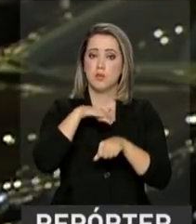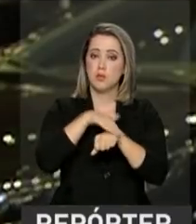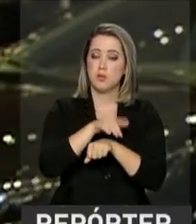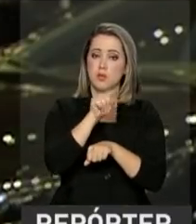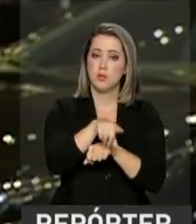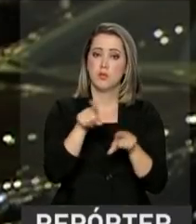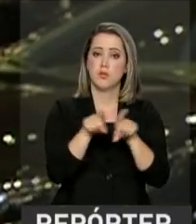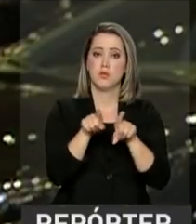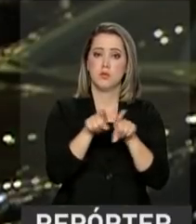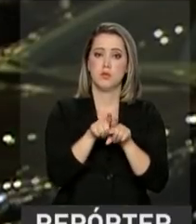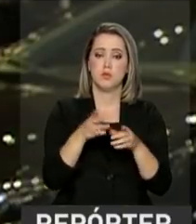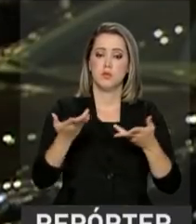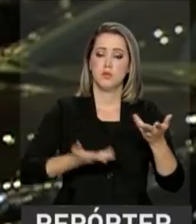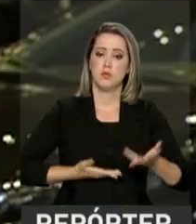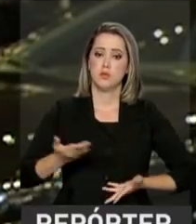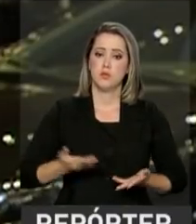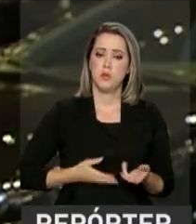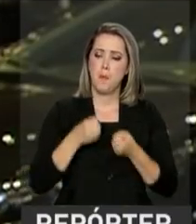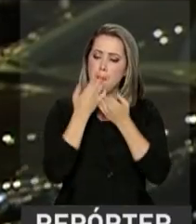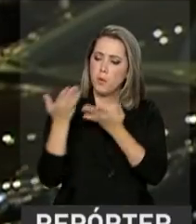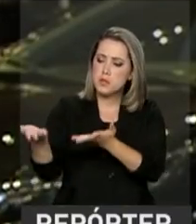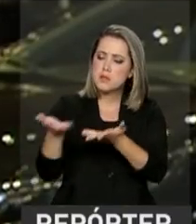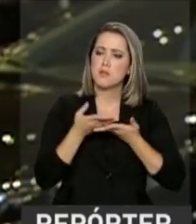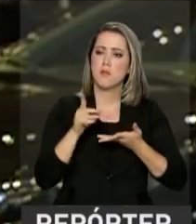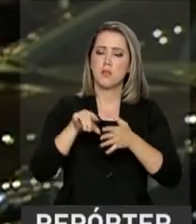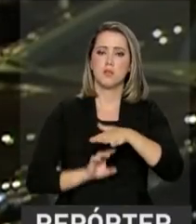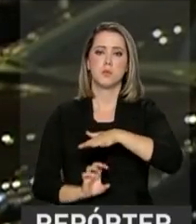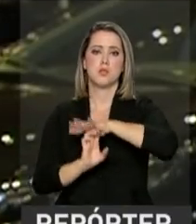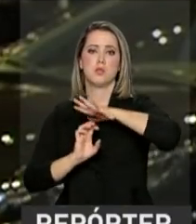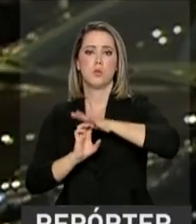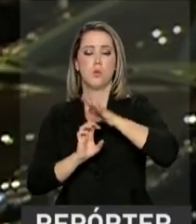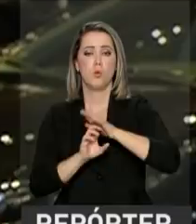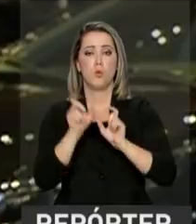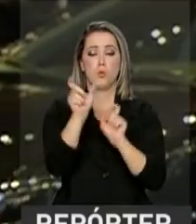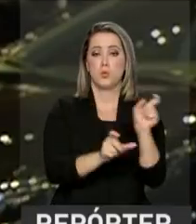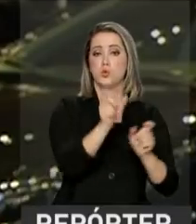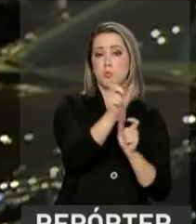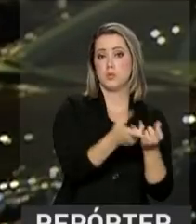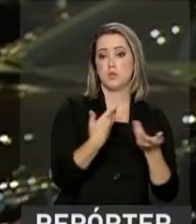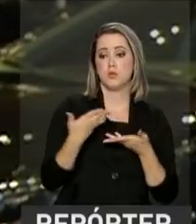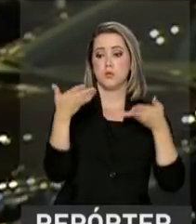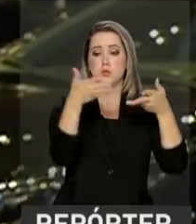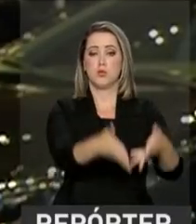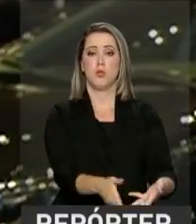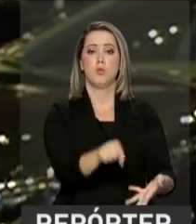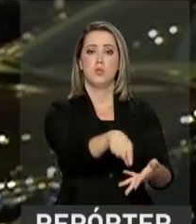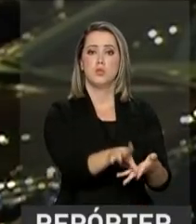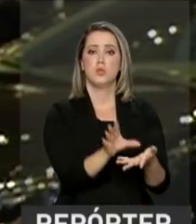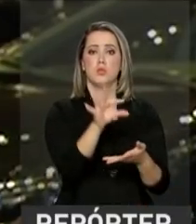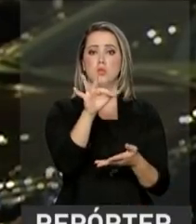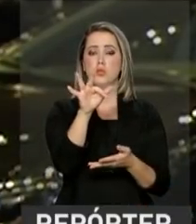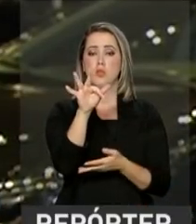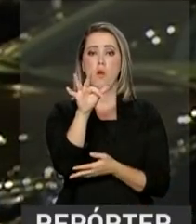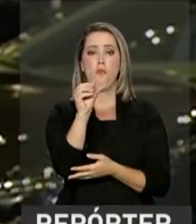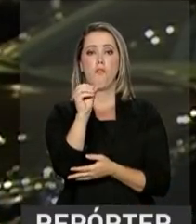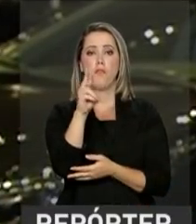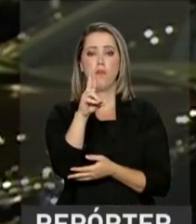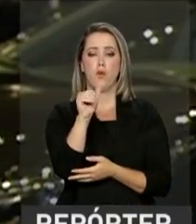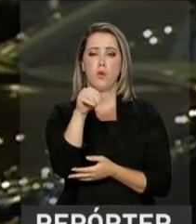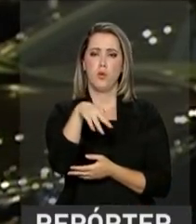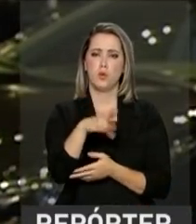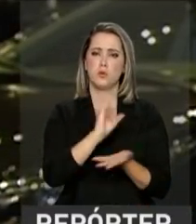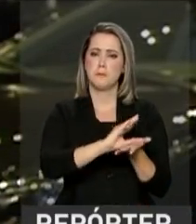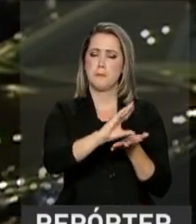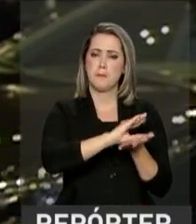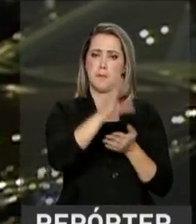também servirá de boas-vindas para esses empresários que estão entre os participantes do Fórum de Investimento